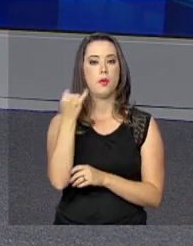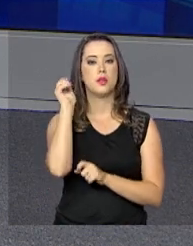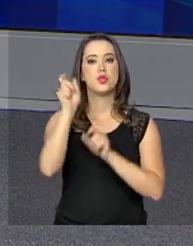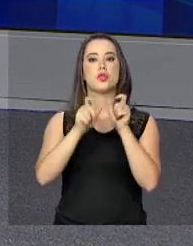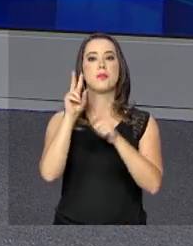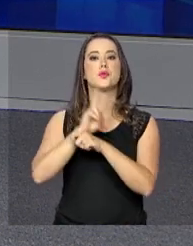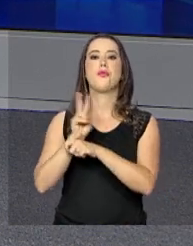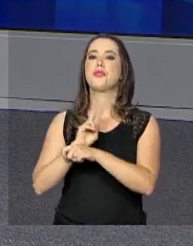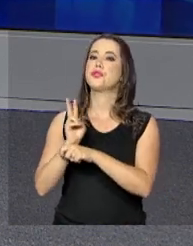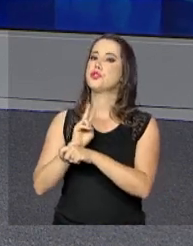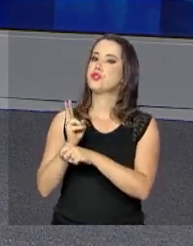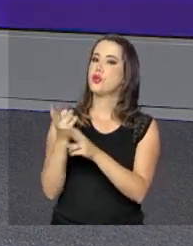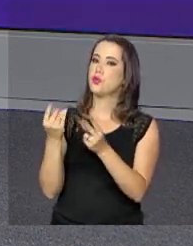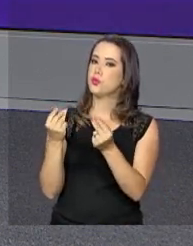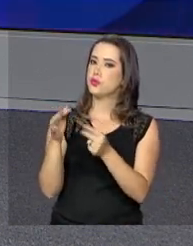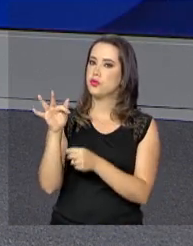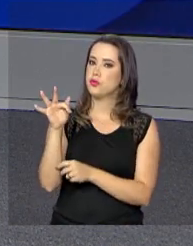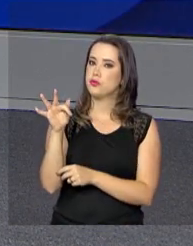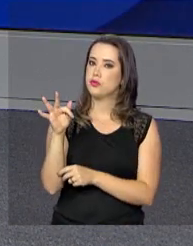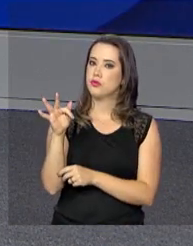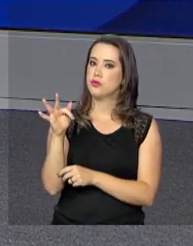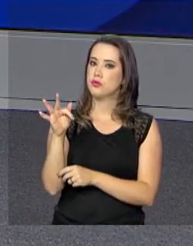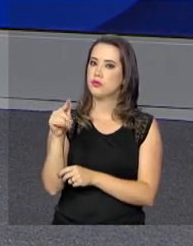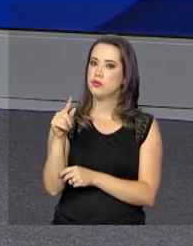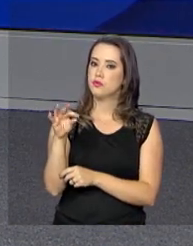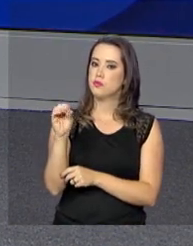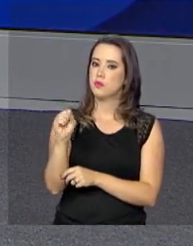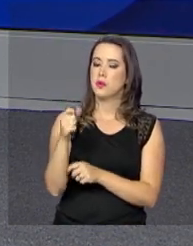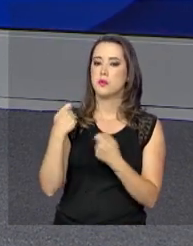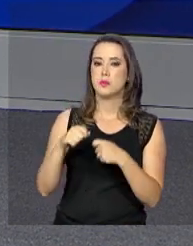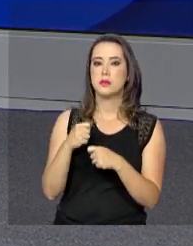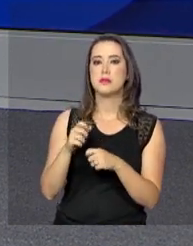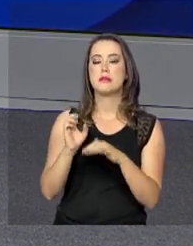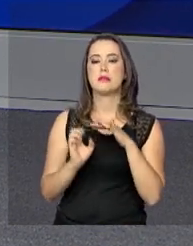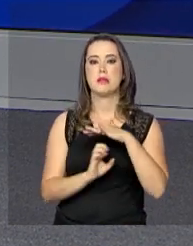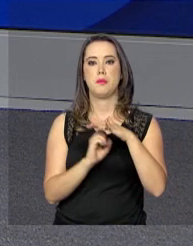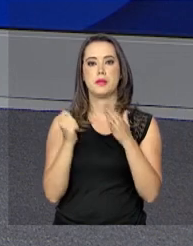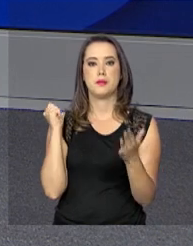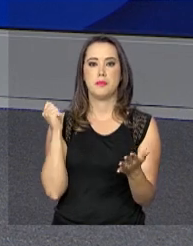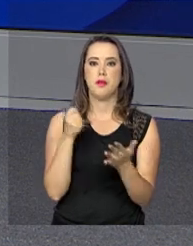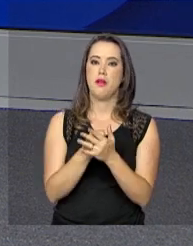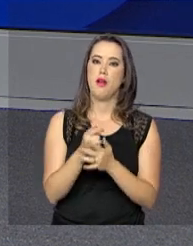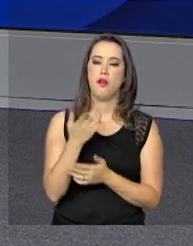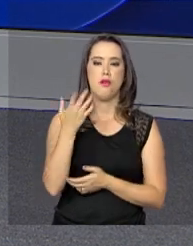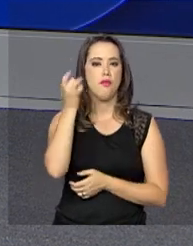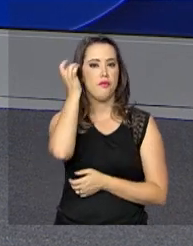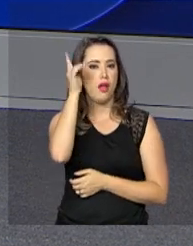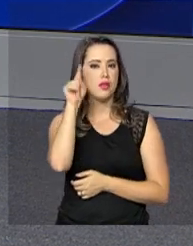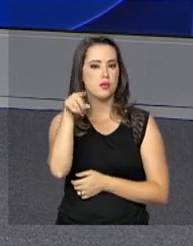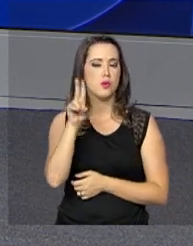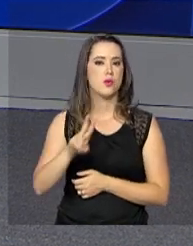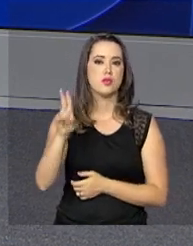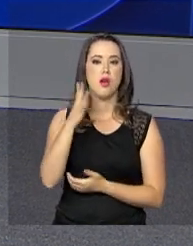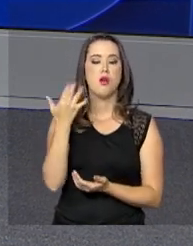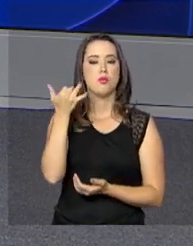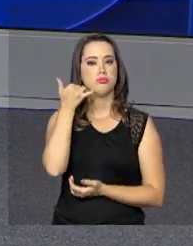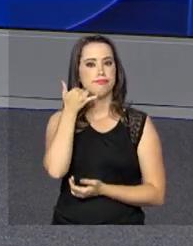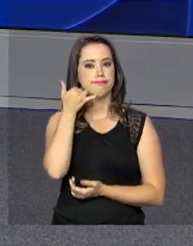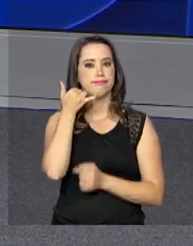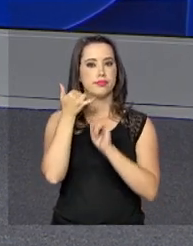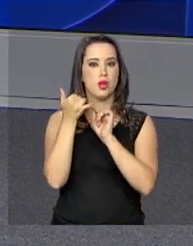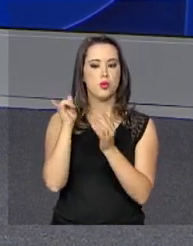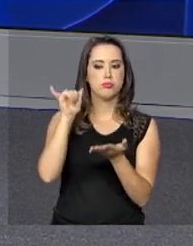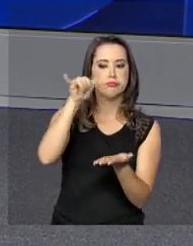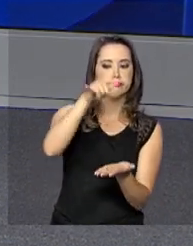monitore os depósitos do fgts que devem ser feitos pelo empregador um jeito fácil de fazer isso é usando o celular basta baixar